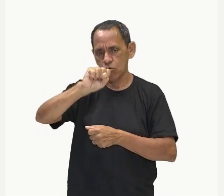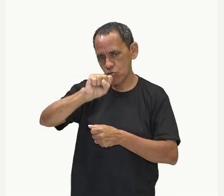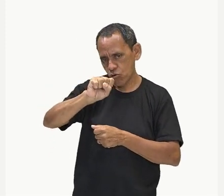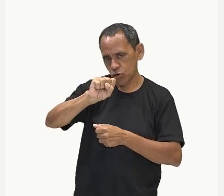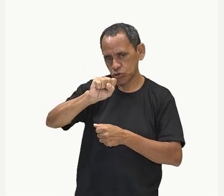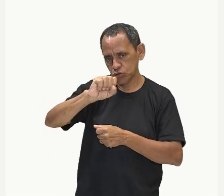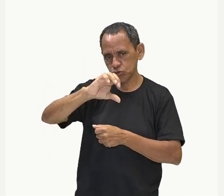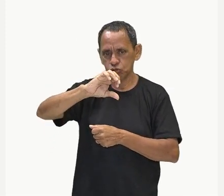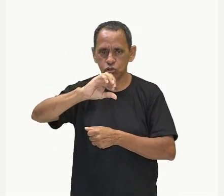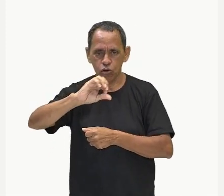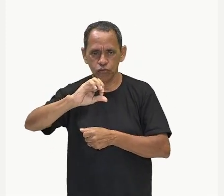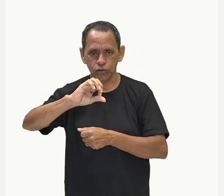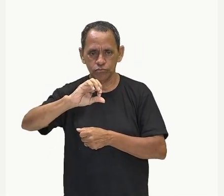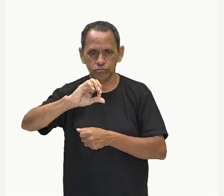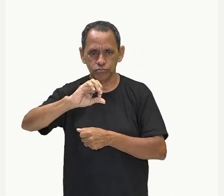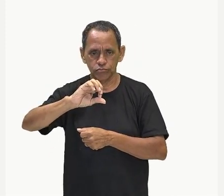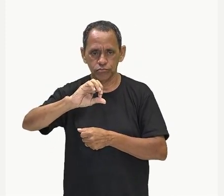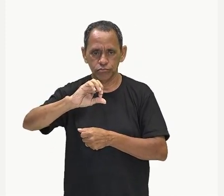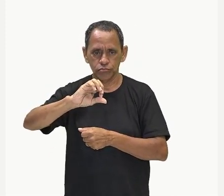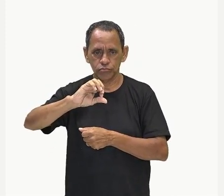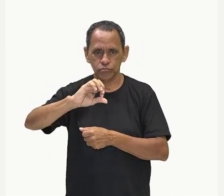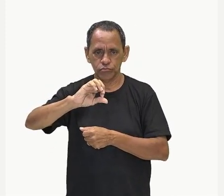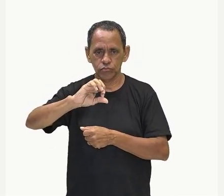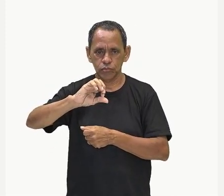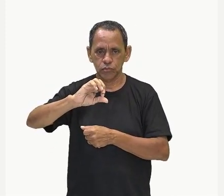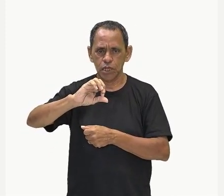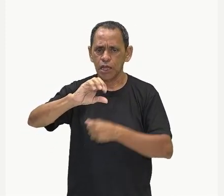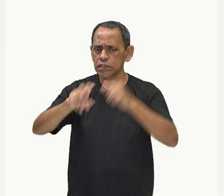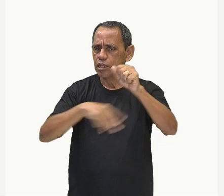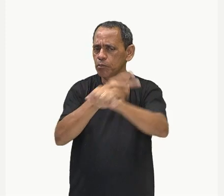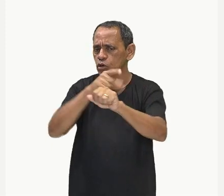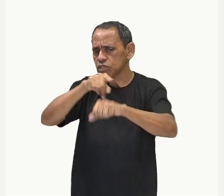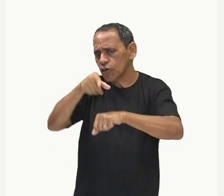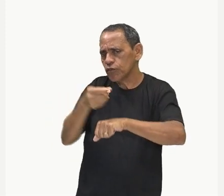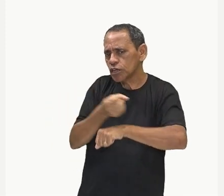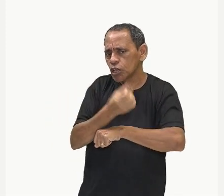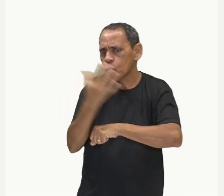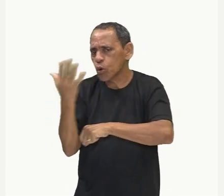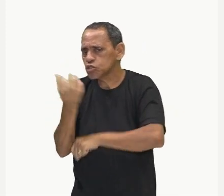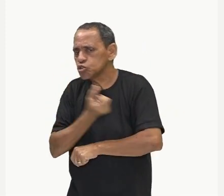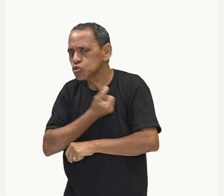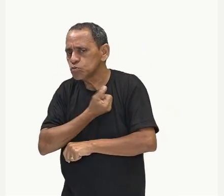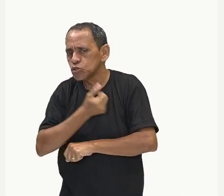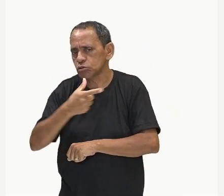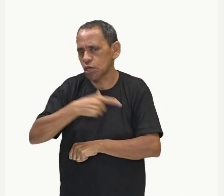vírgula. Então, 38,9 vira